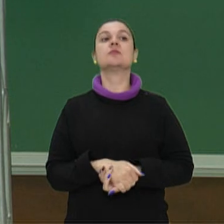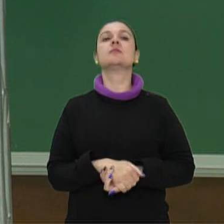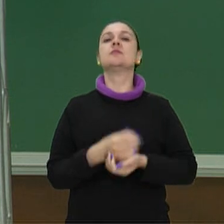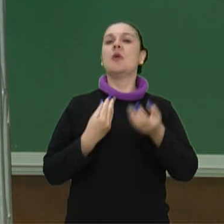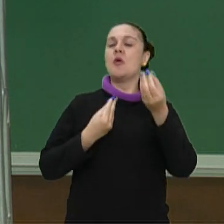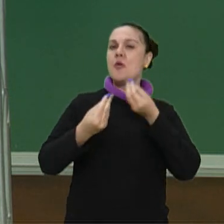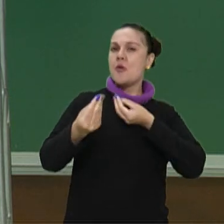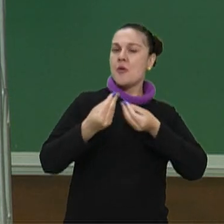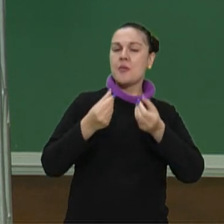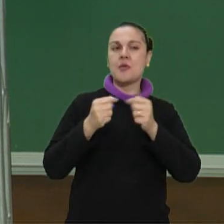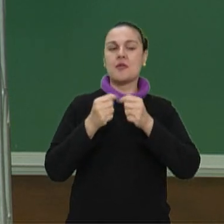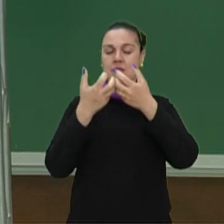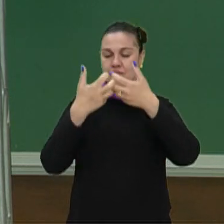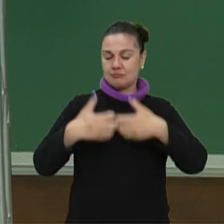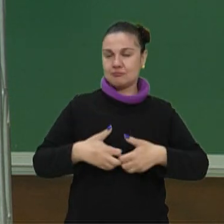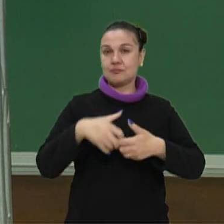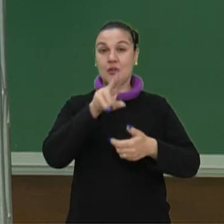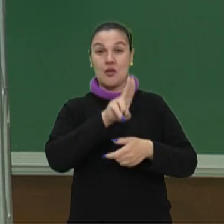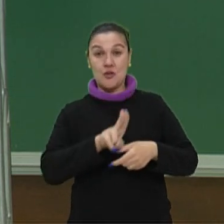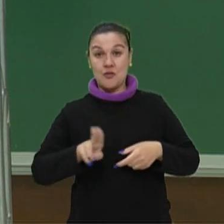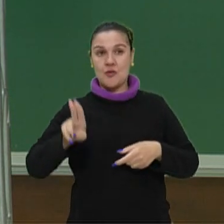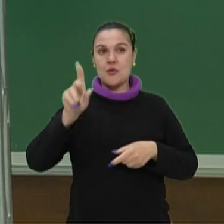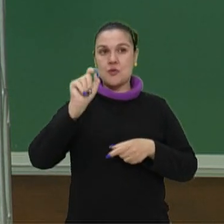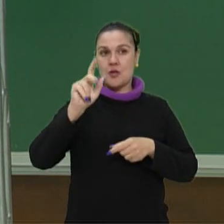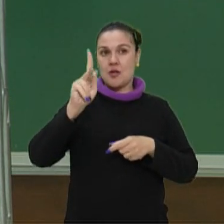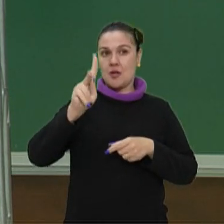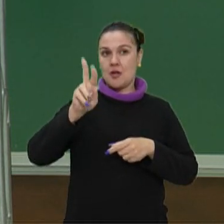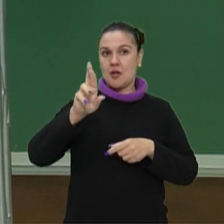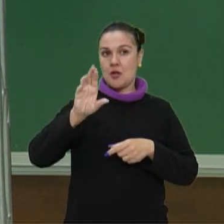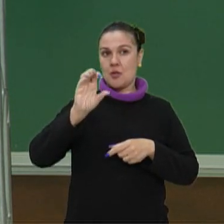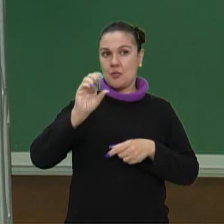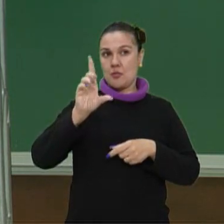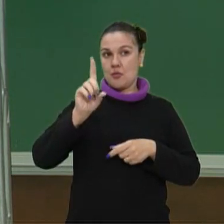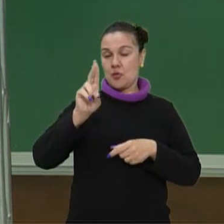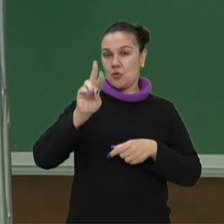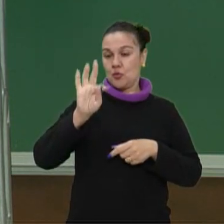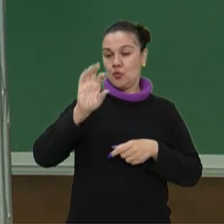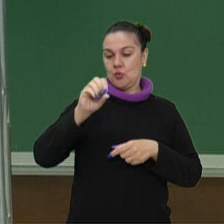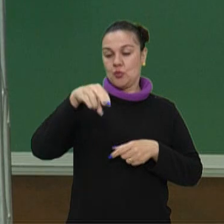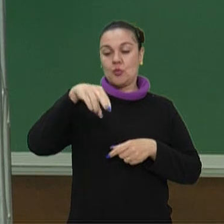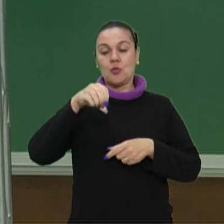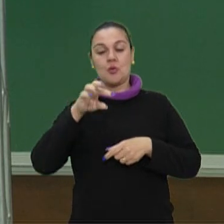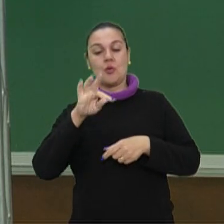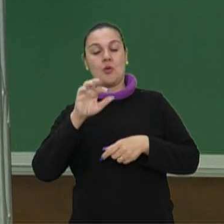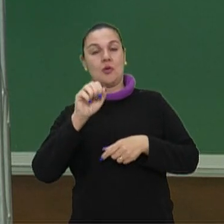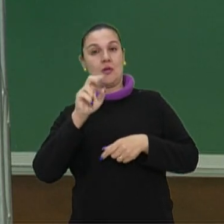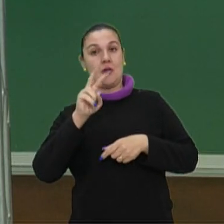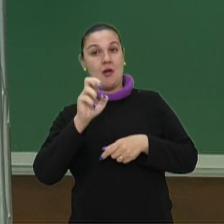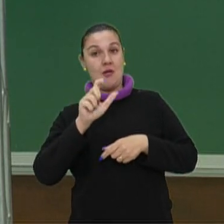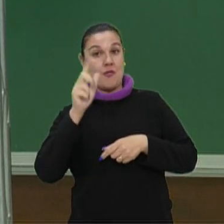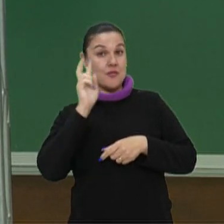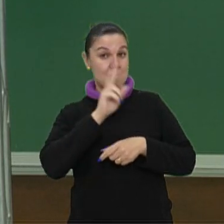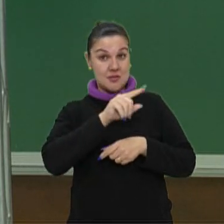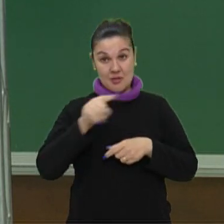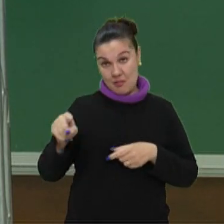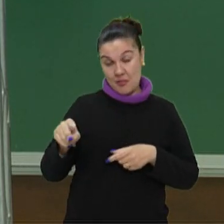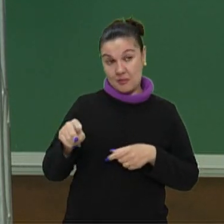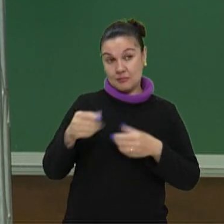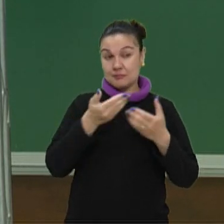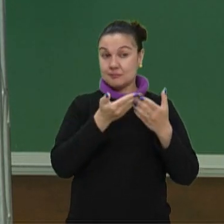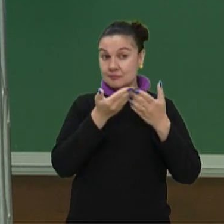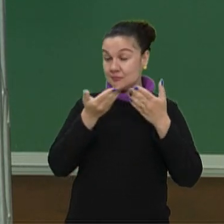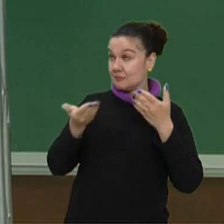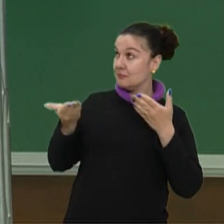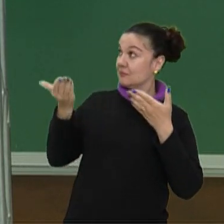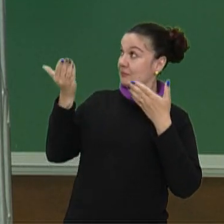Como que a gente vai fazer isso? Vamos usar aí o produto notável, né? Então, eu coloquei o produto notável aí para vocês, a mais b ao quadrado é igual a